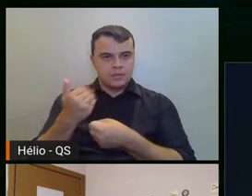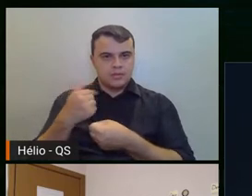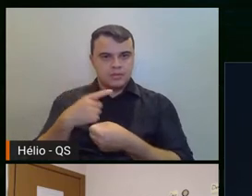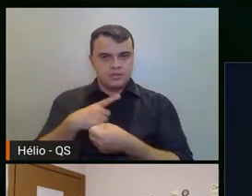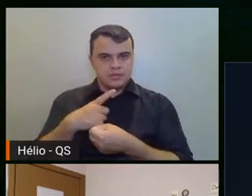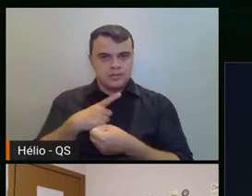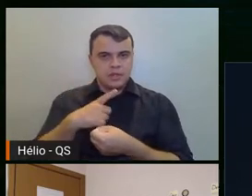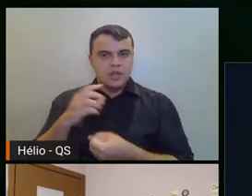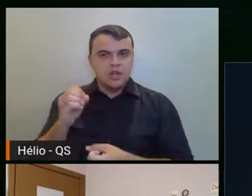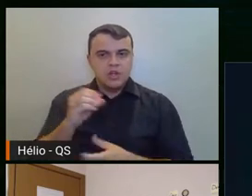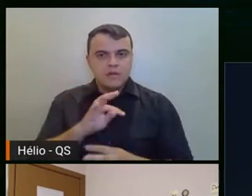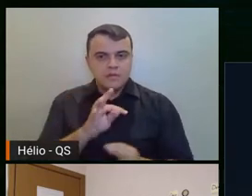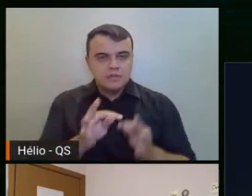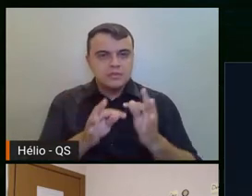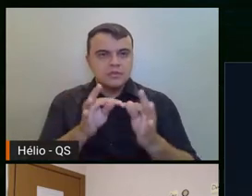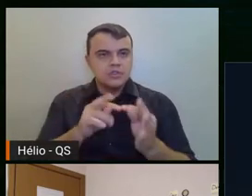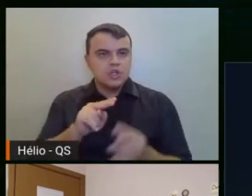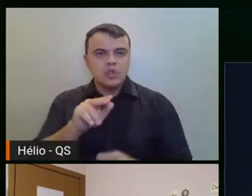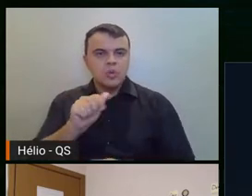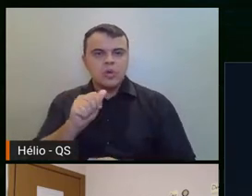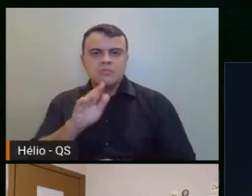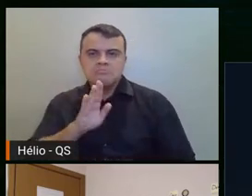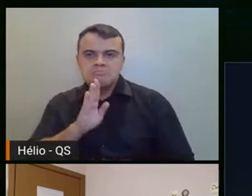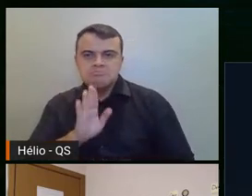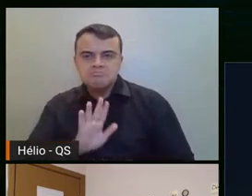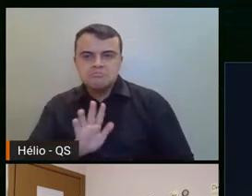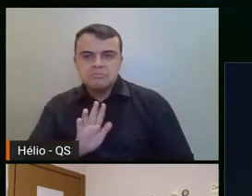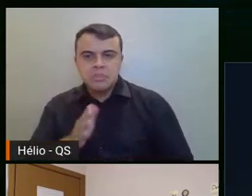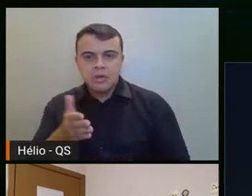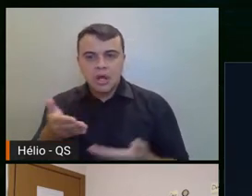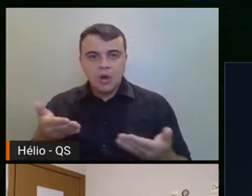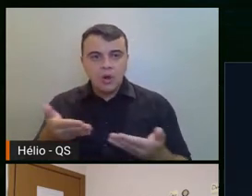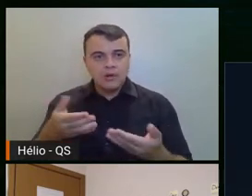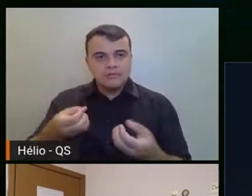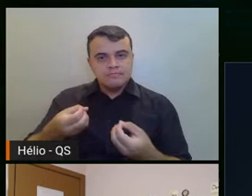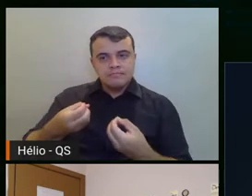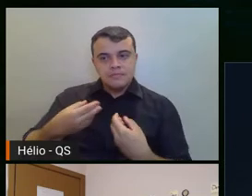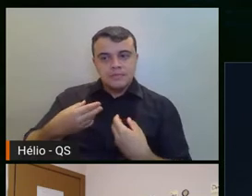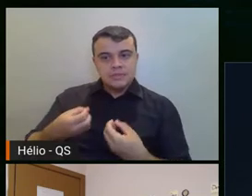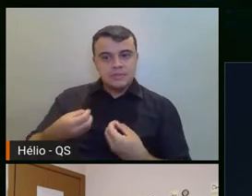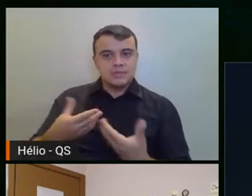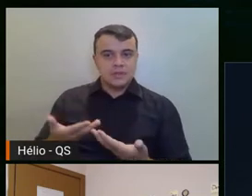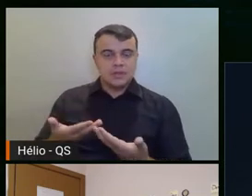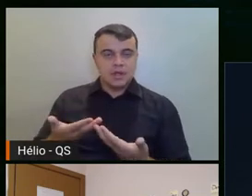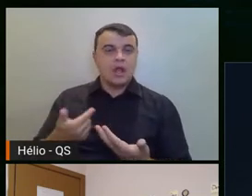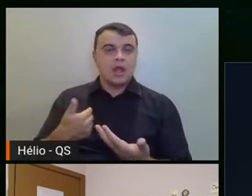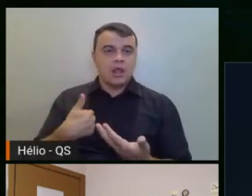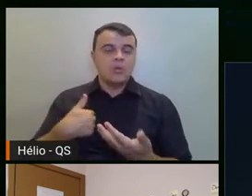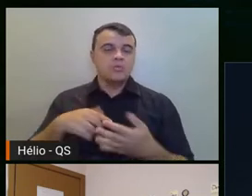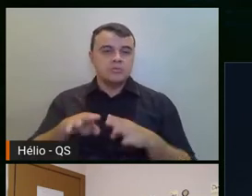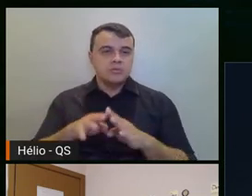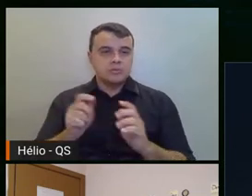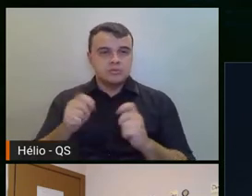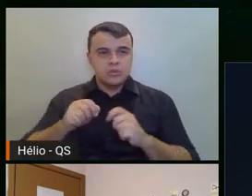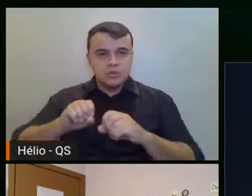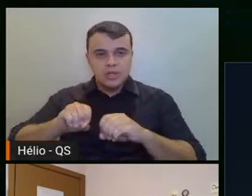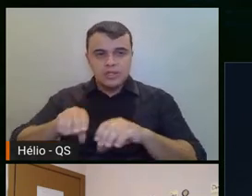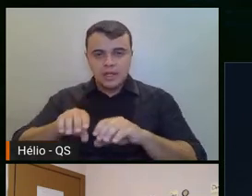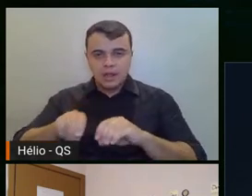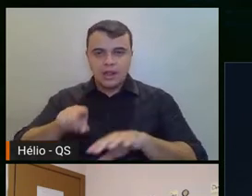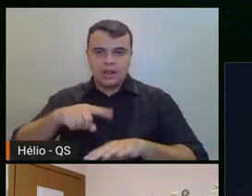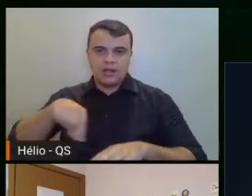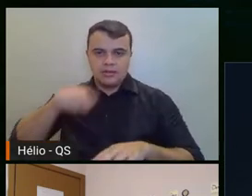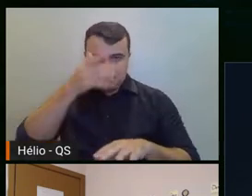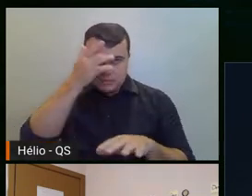tecnologia nova que você nunca ouviu falar na vida e que aquela pessoa vai te ensinar aquilo da mesma forma como você poderia ensinar algo para